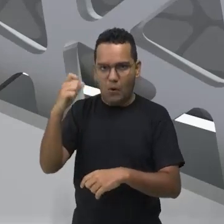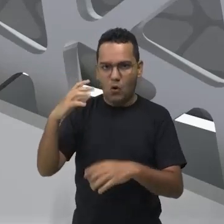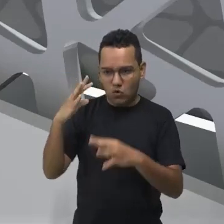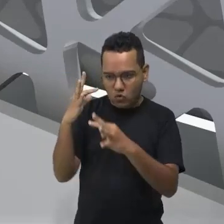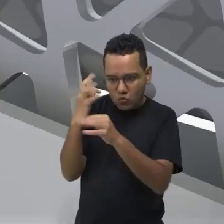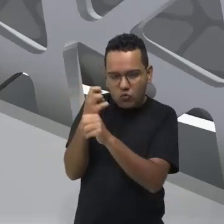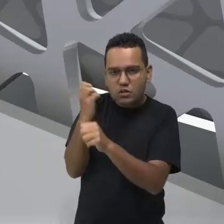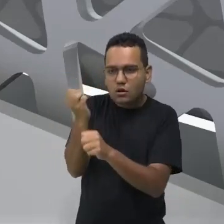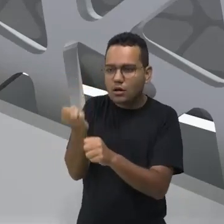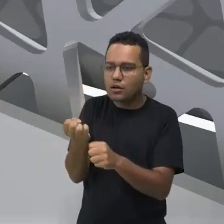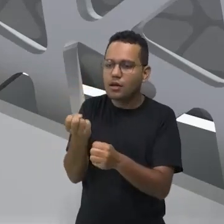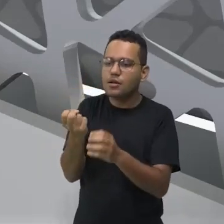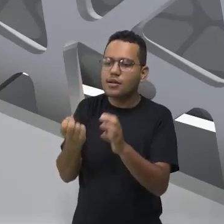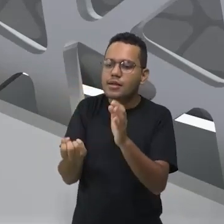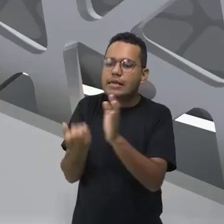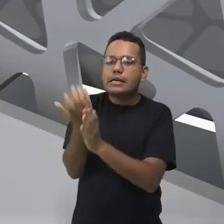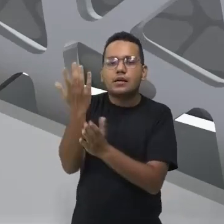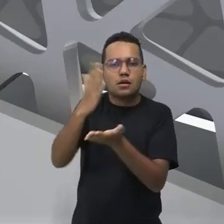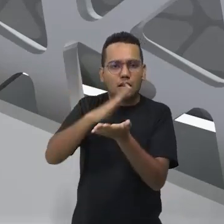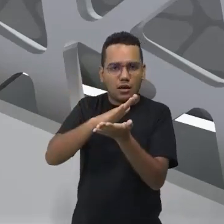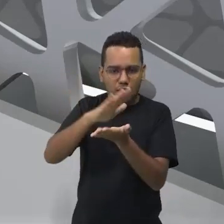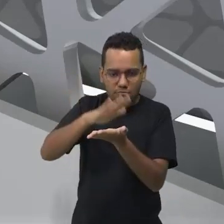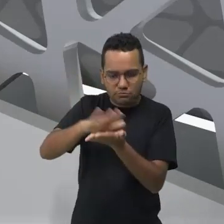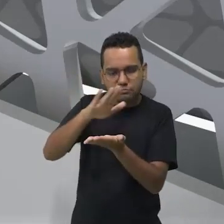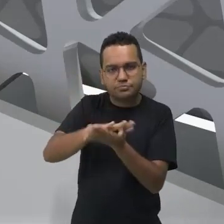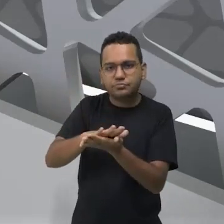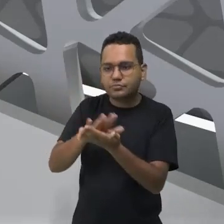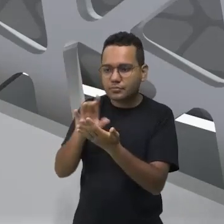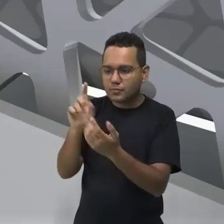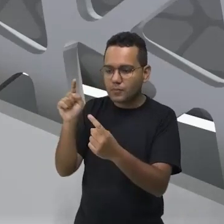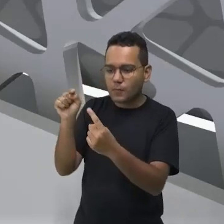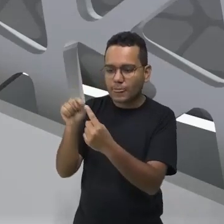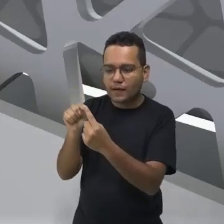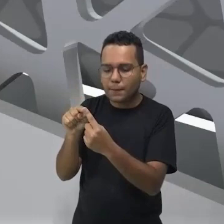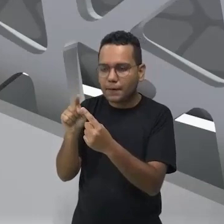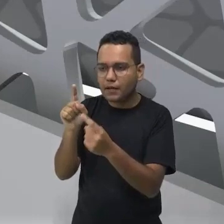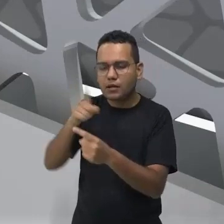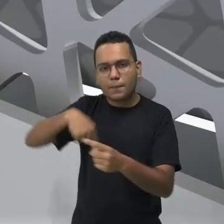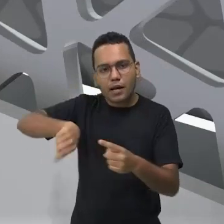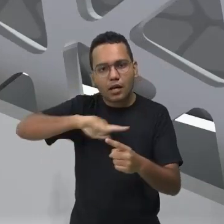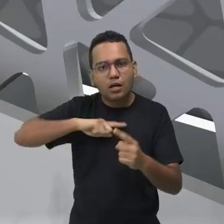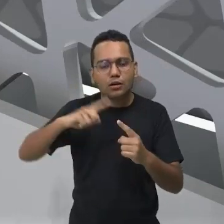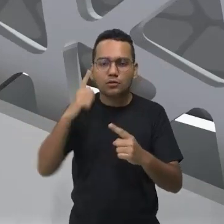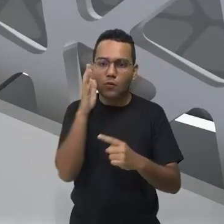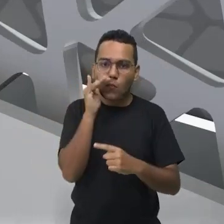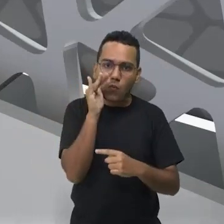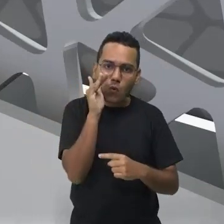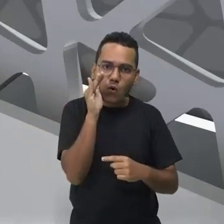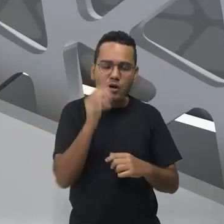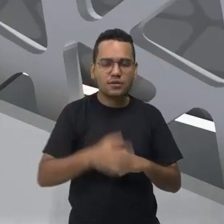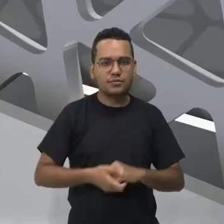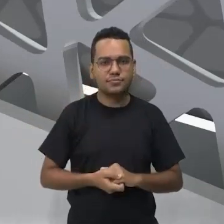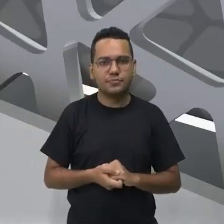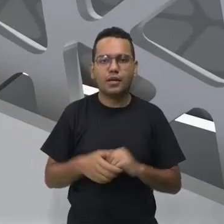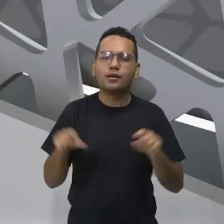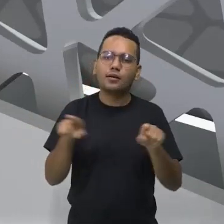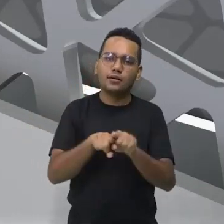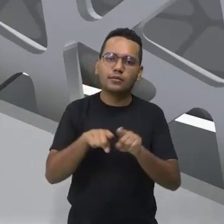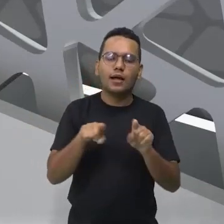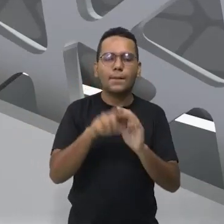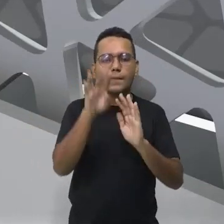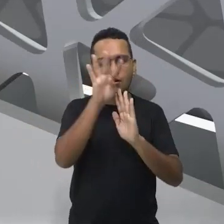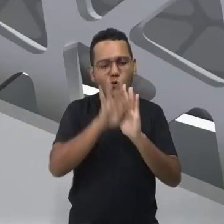responde a pergunta. Então, quando a gente pega o nosso artigo lá na revista científica, a continuação desse texto vai